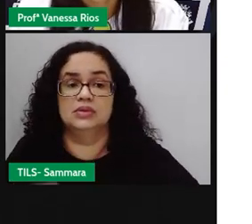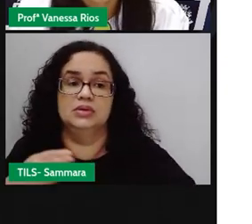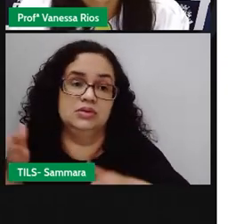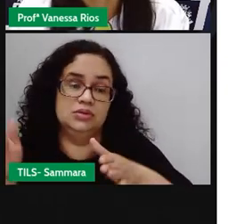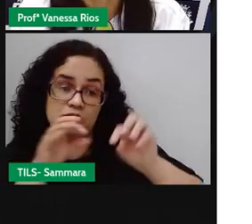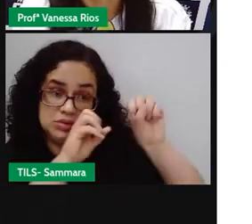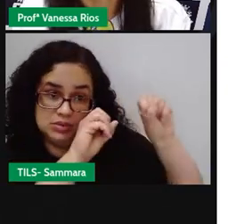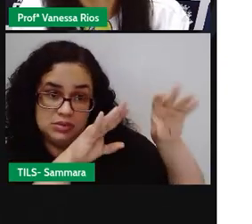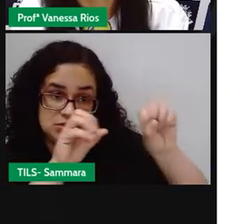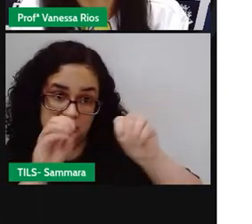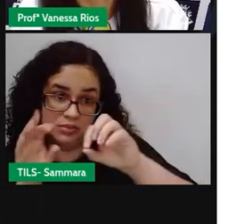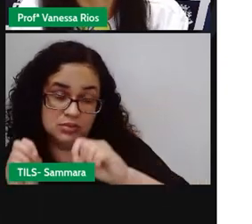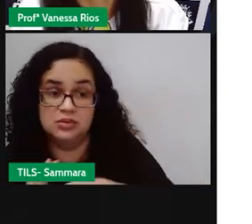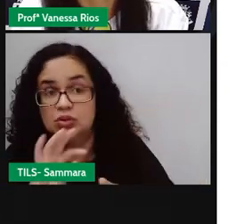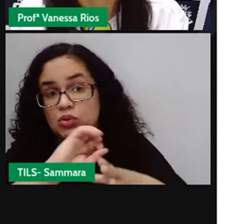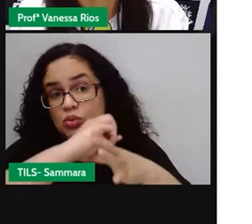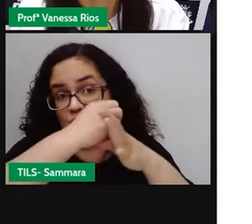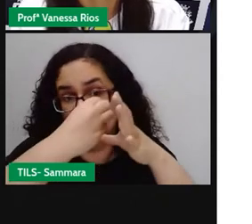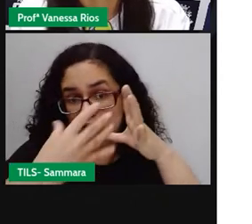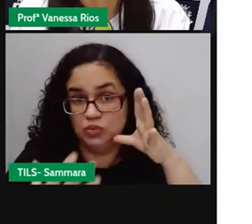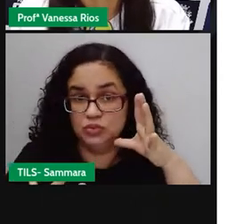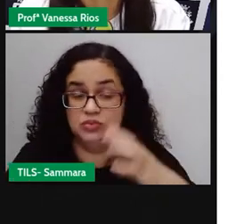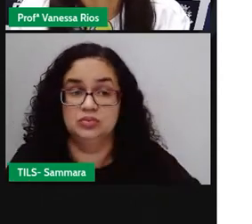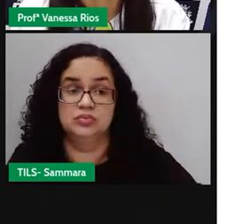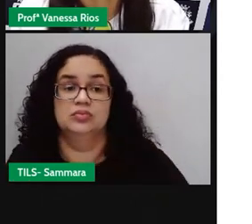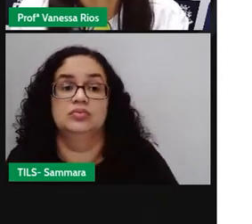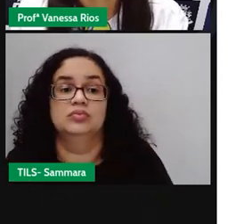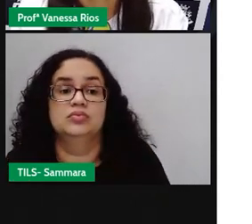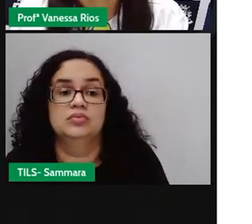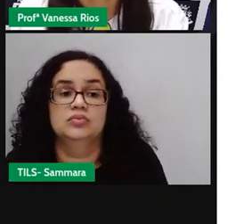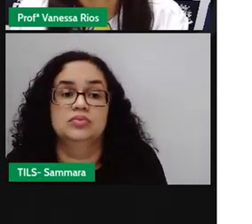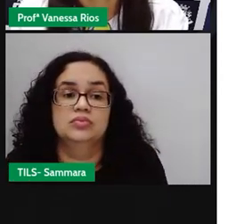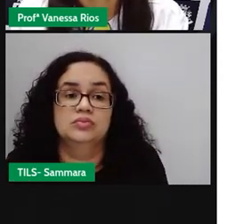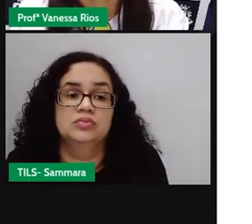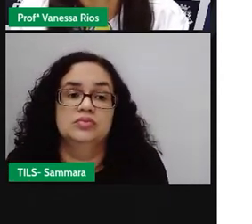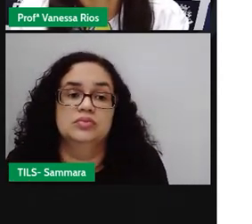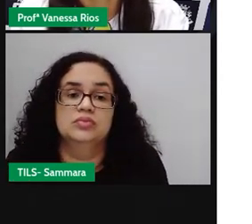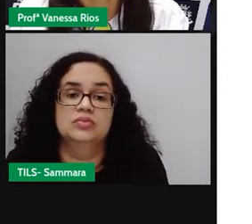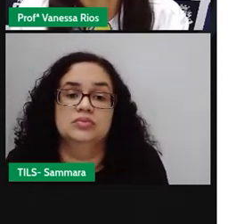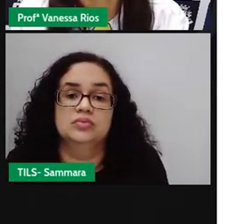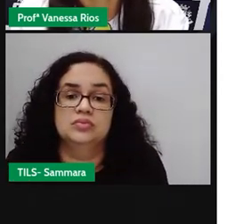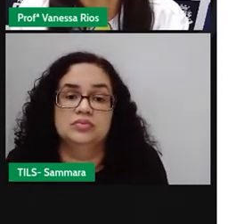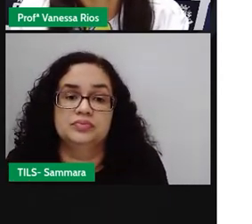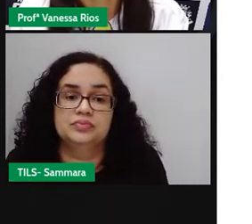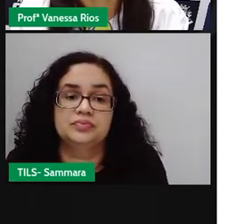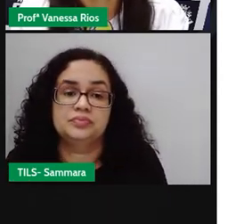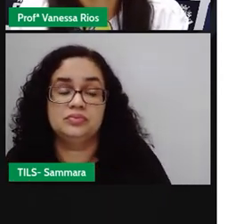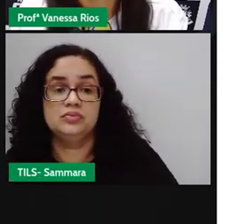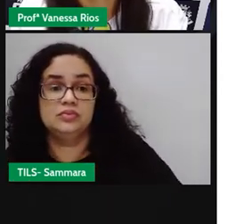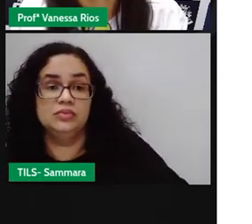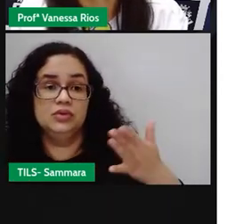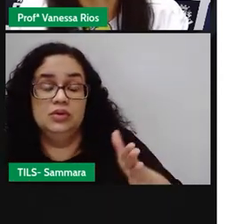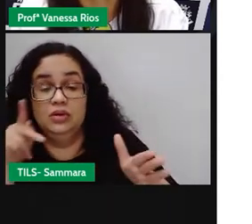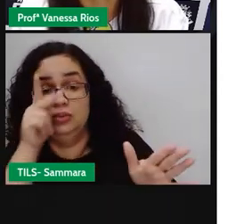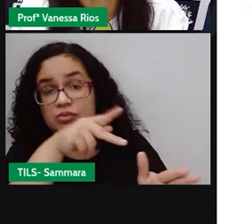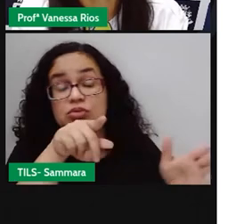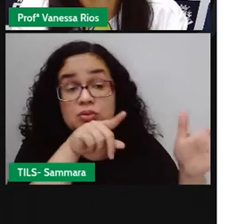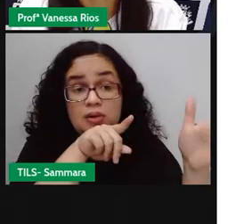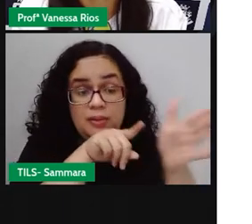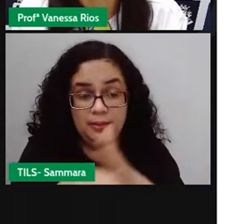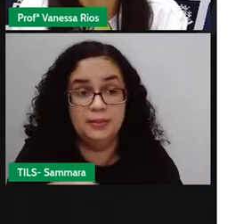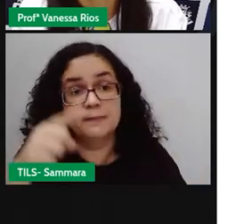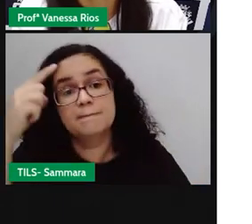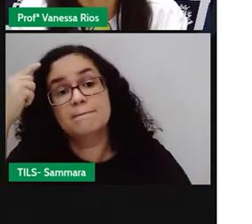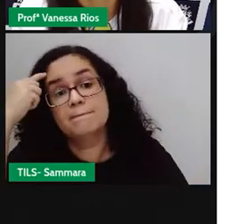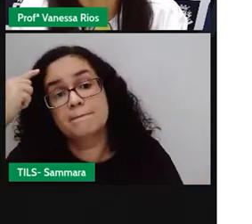passa um ensinamento, que é uma característica que a gente já viu pertencente a esse tipo de texto. Aí agora para ter umas perguntas para a